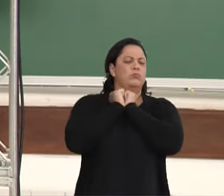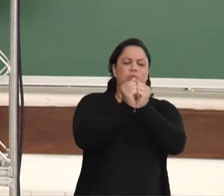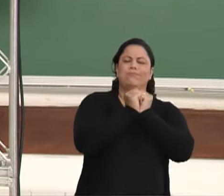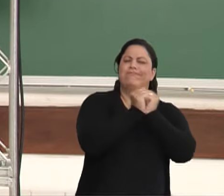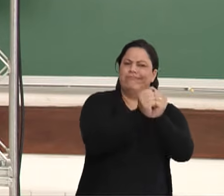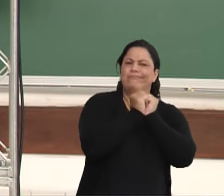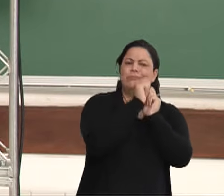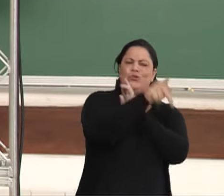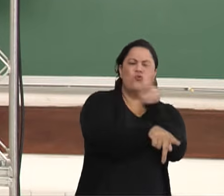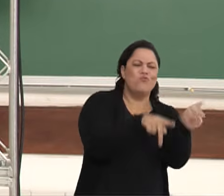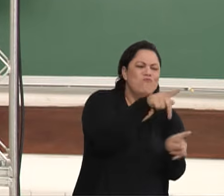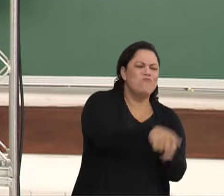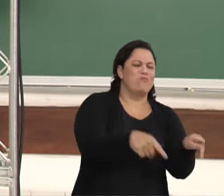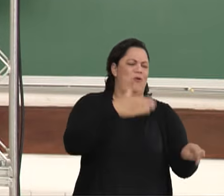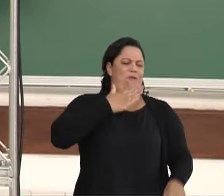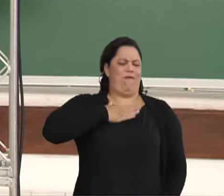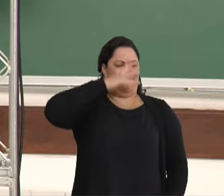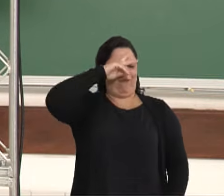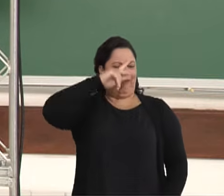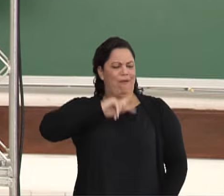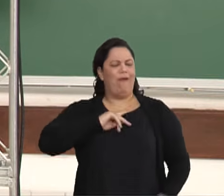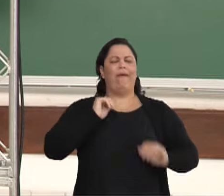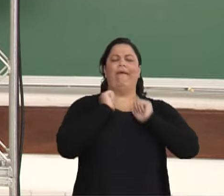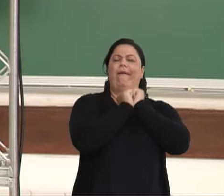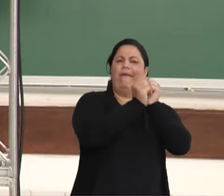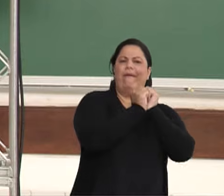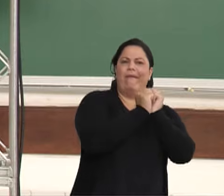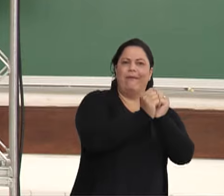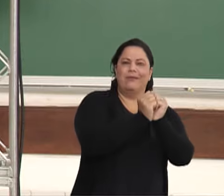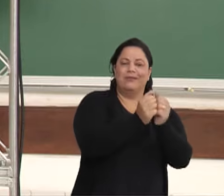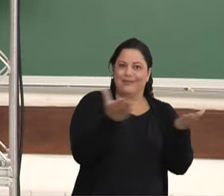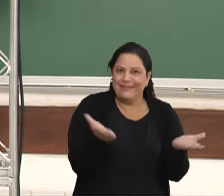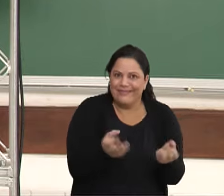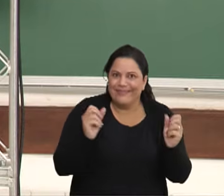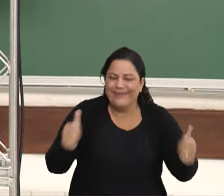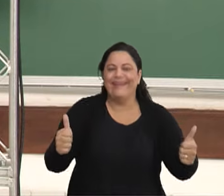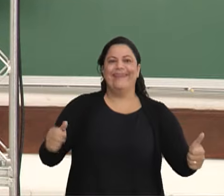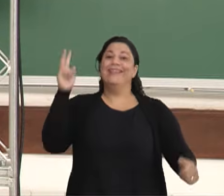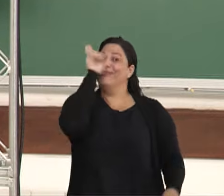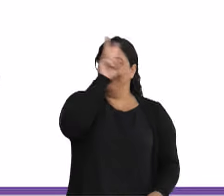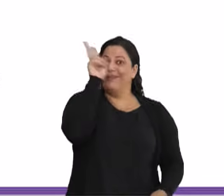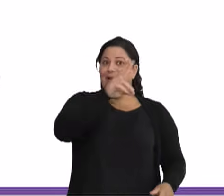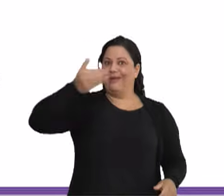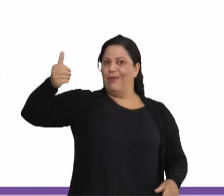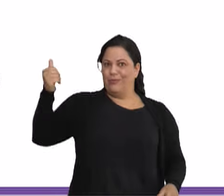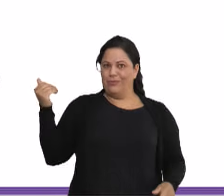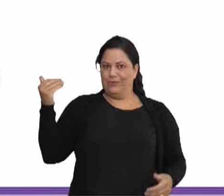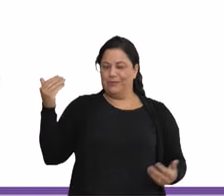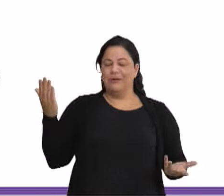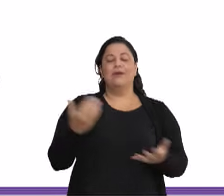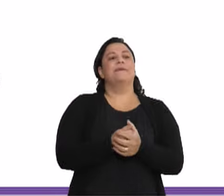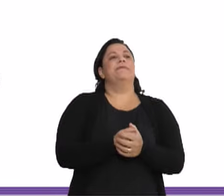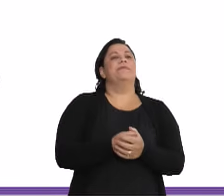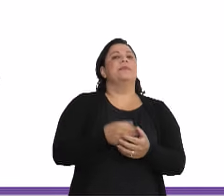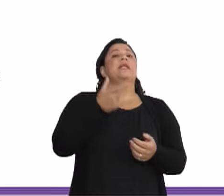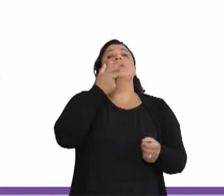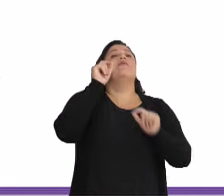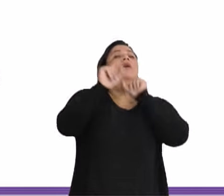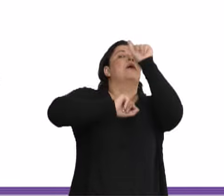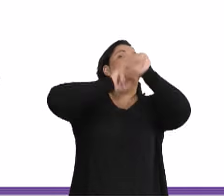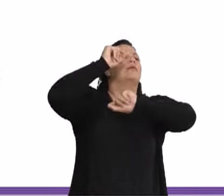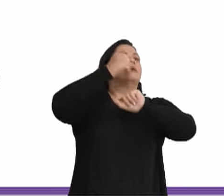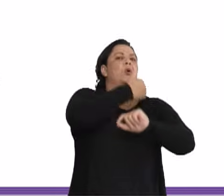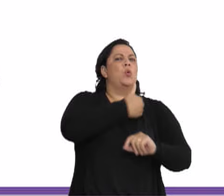você relembrou também a última aula para a gente emendar na aula de agora, que diz que o governo provisório ainda criou